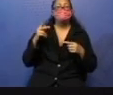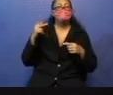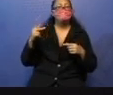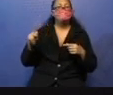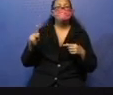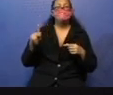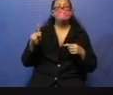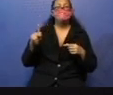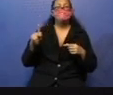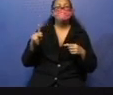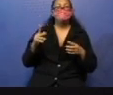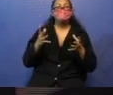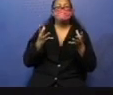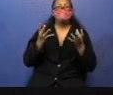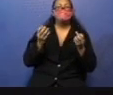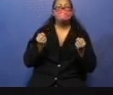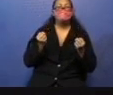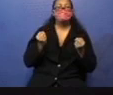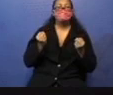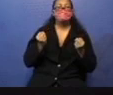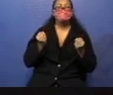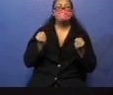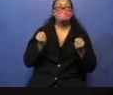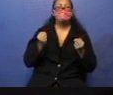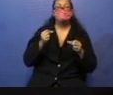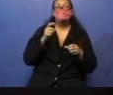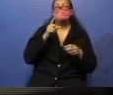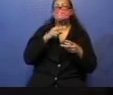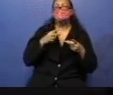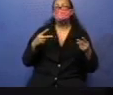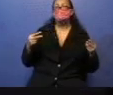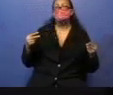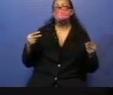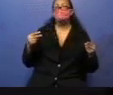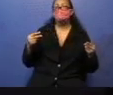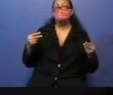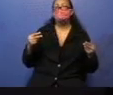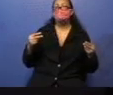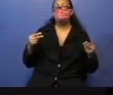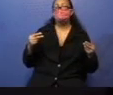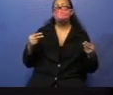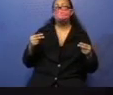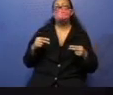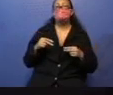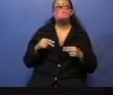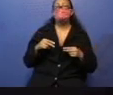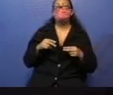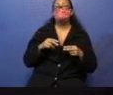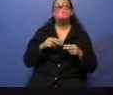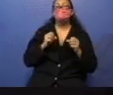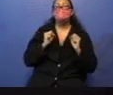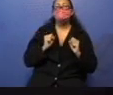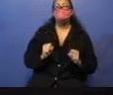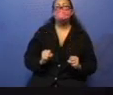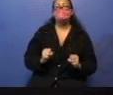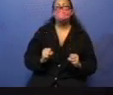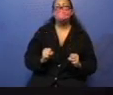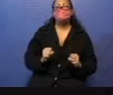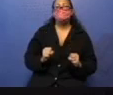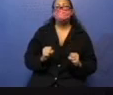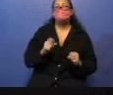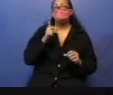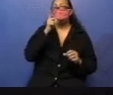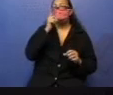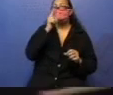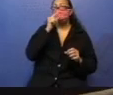segurar as coisas com mais firmeza que as rugas servem. Elas permitem que a água escorra para fora